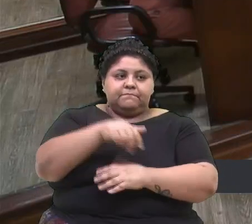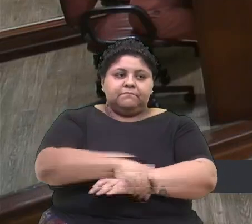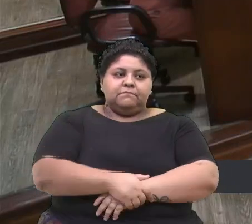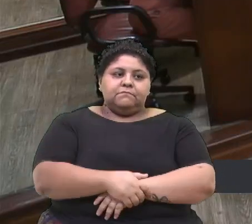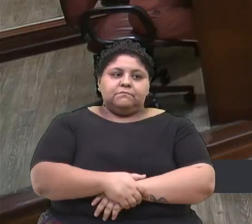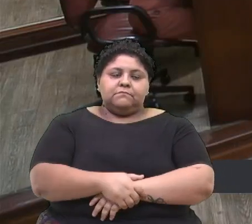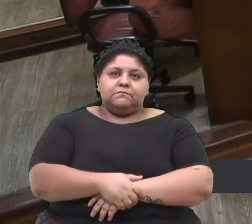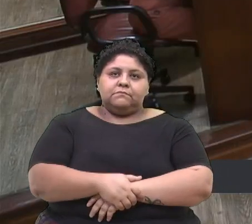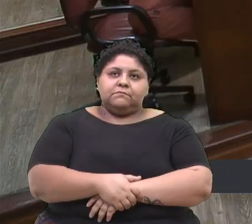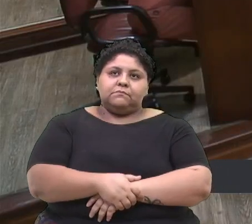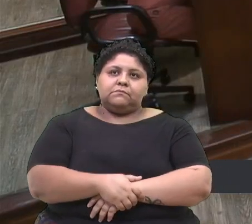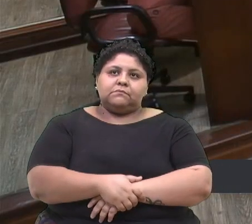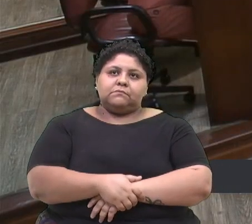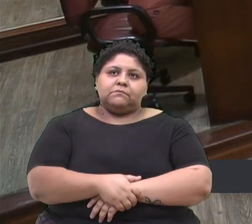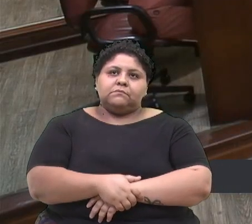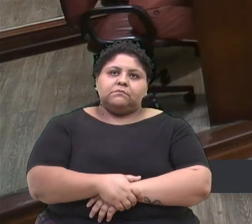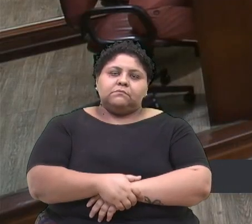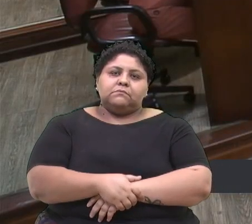Zanardi.